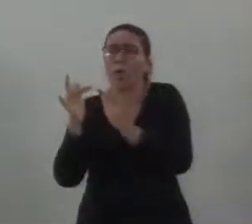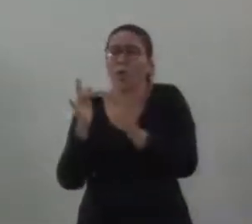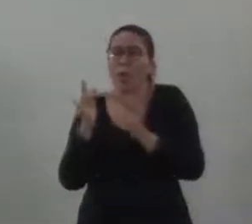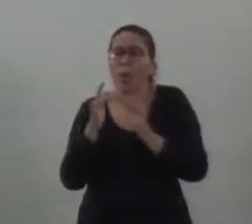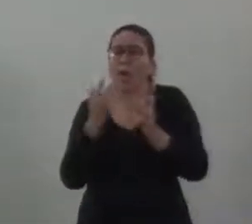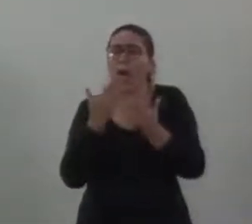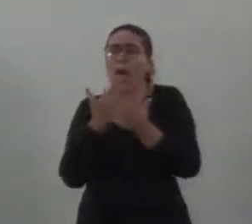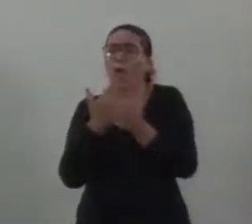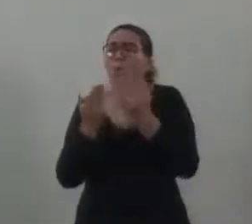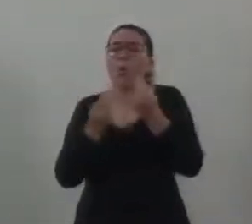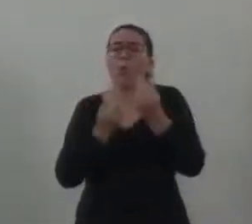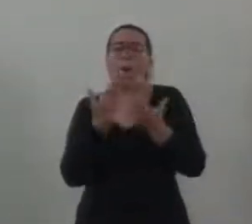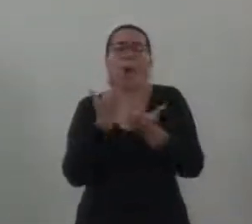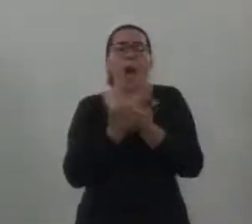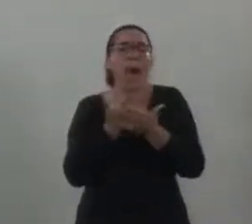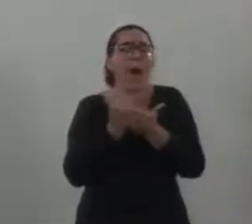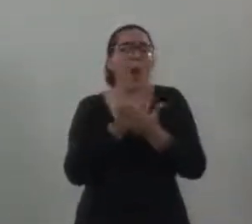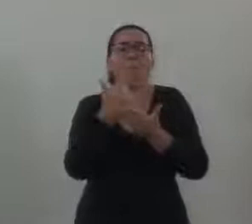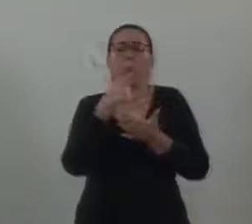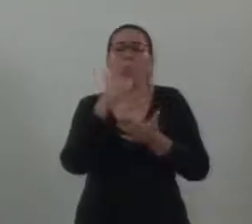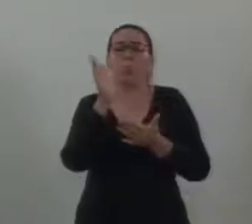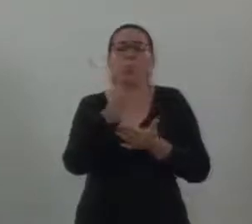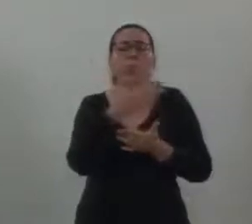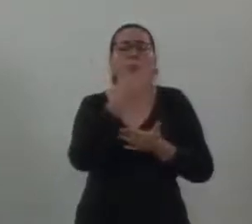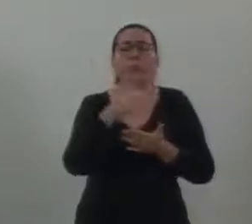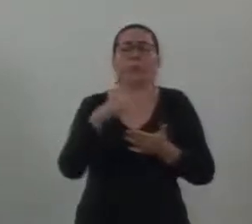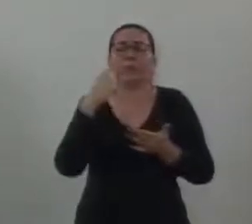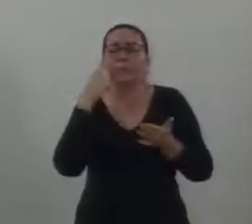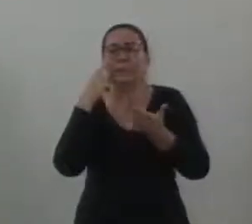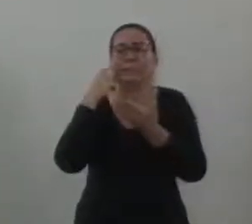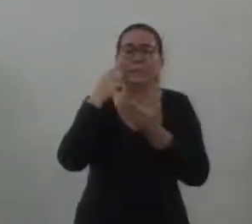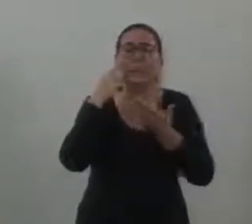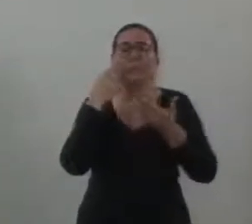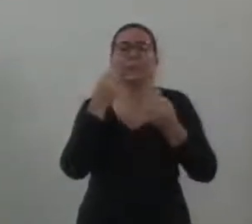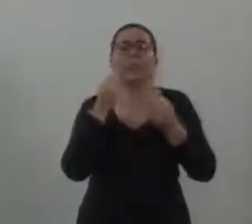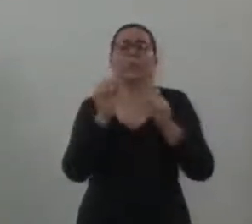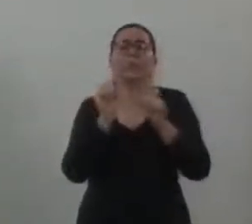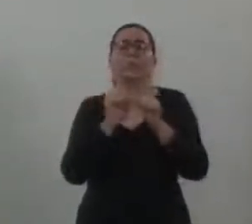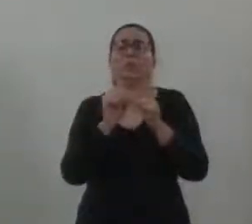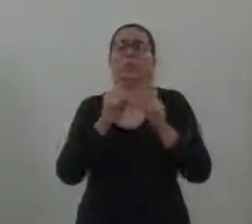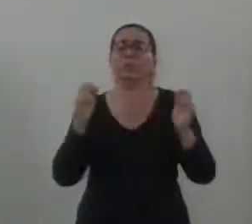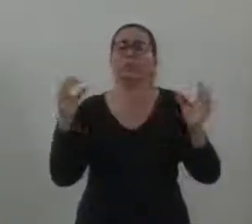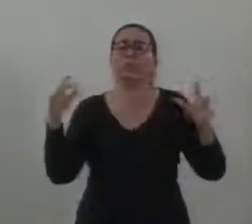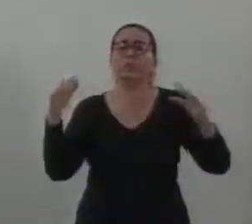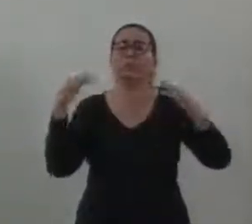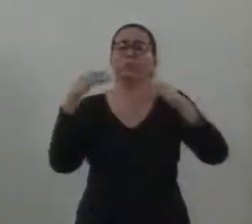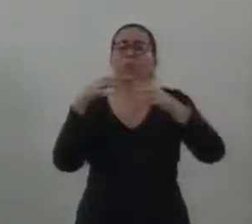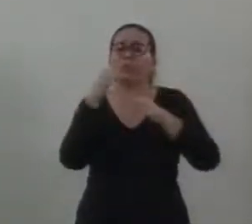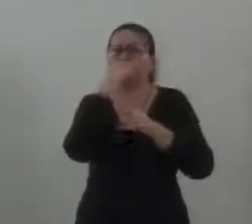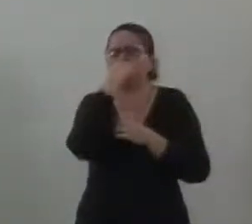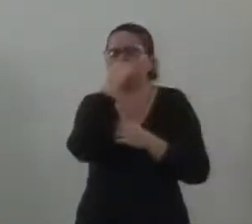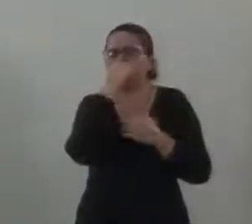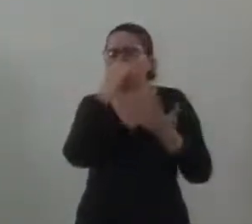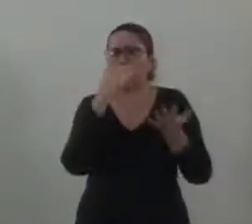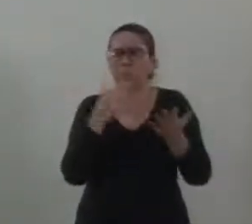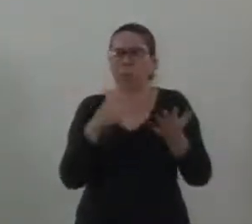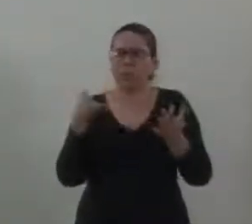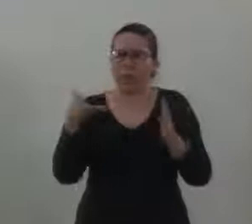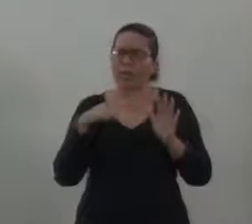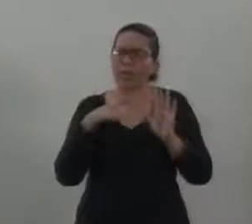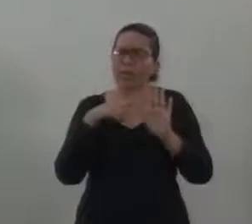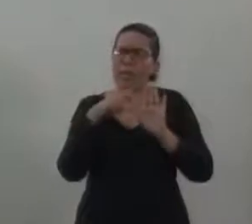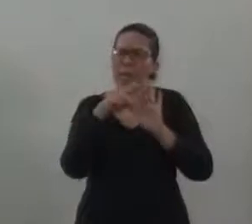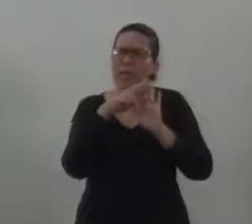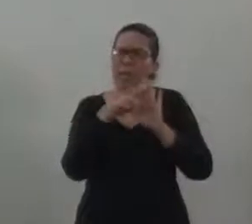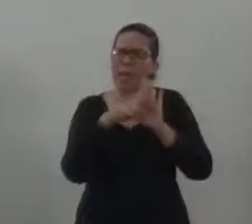aulas suspensas, a gente tem que tomar um cuidado muito grande para não provocar uma aglomeração também. Está muito claro ali no regulamento